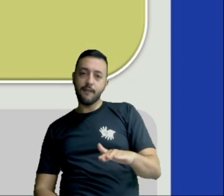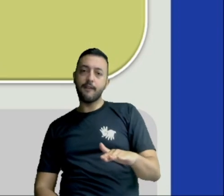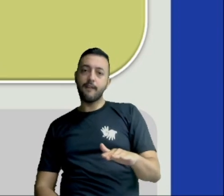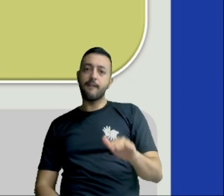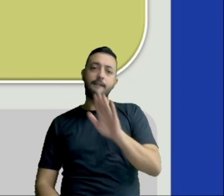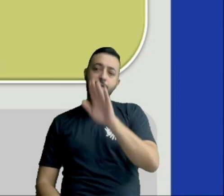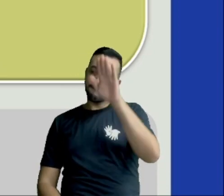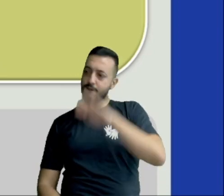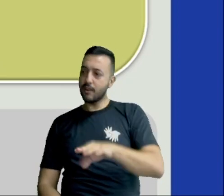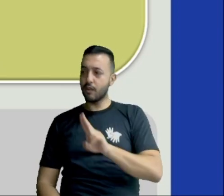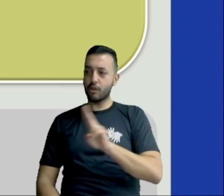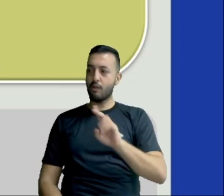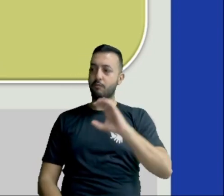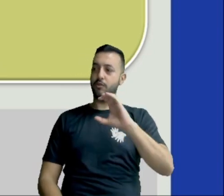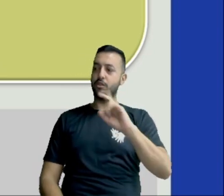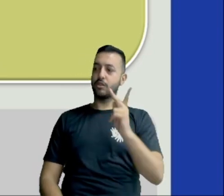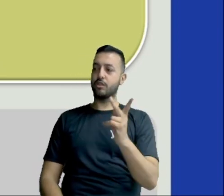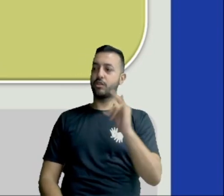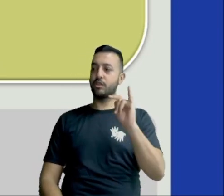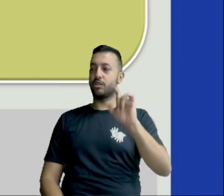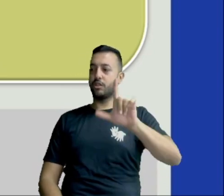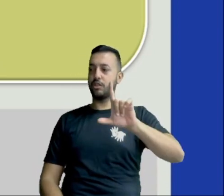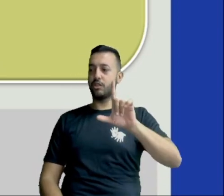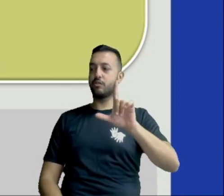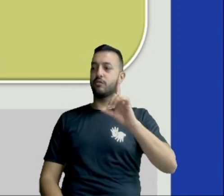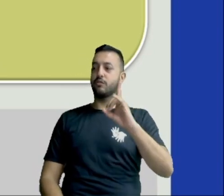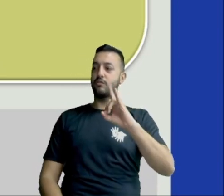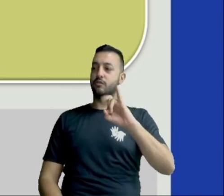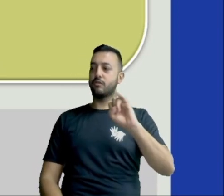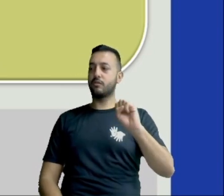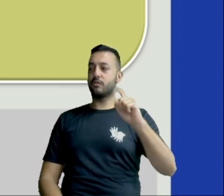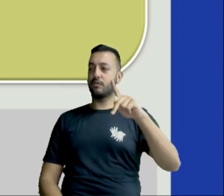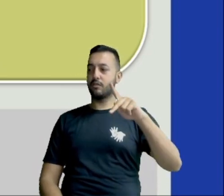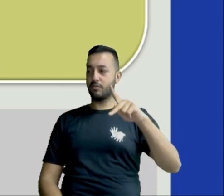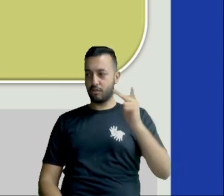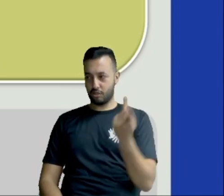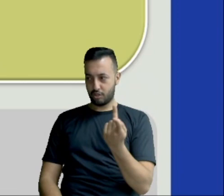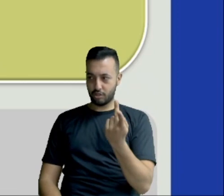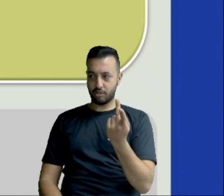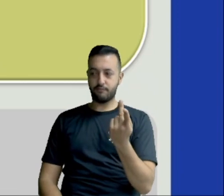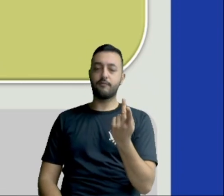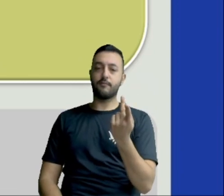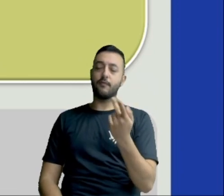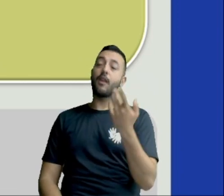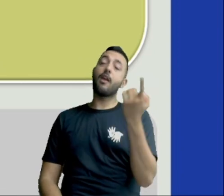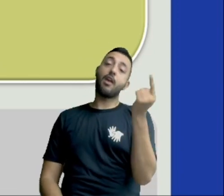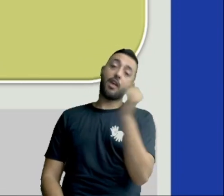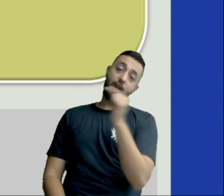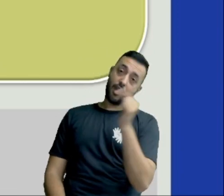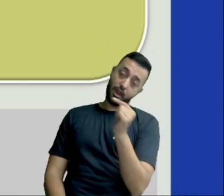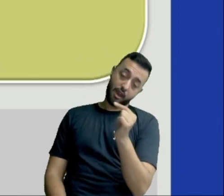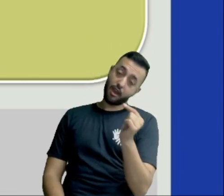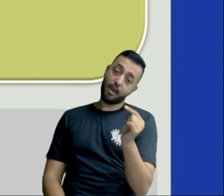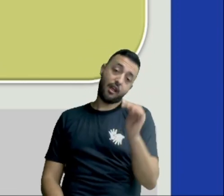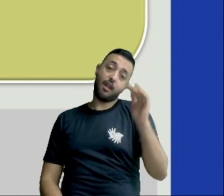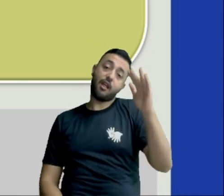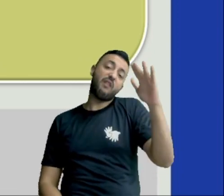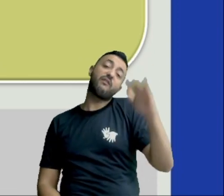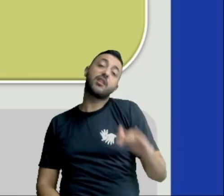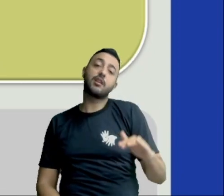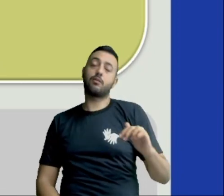childish. Childish. Então, nós temos aí, ó, he is childish. Ele é